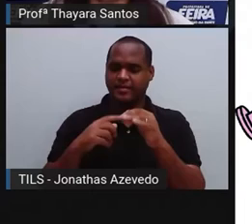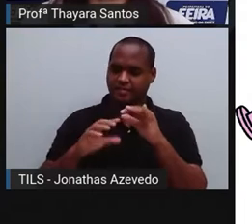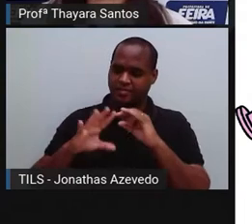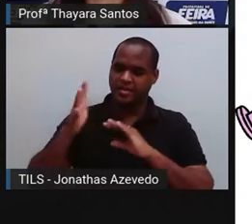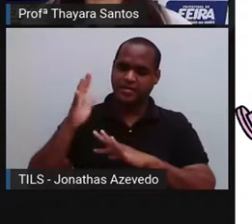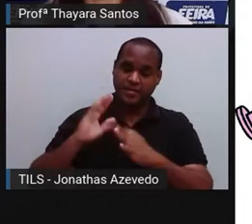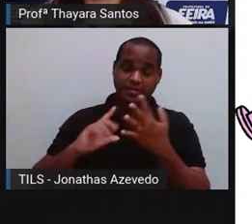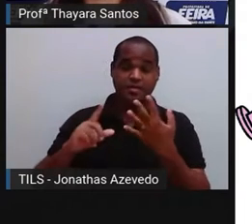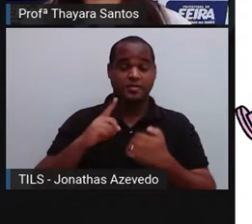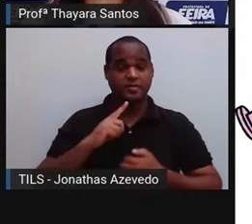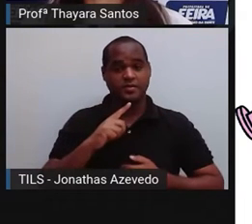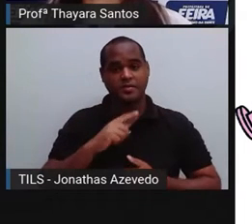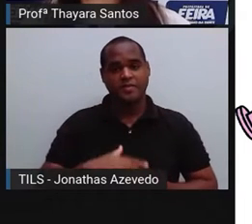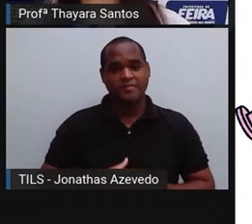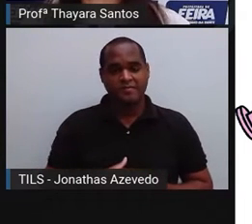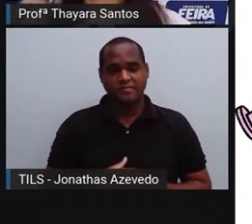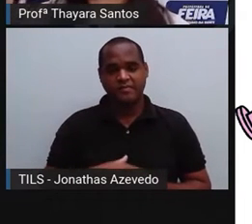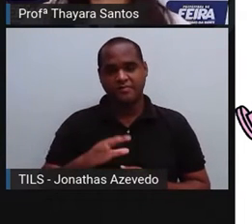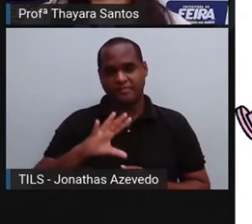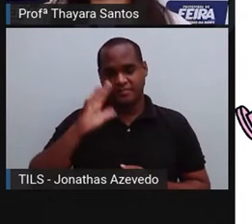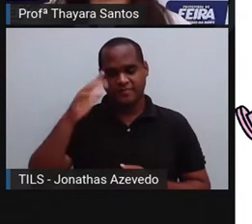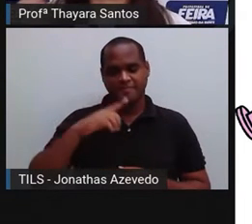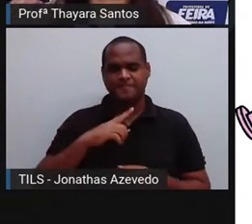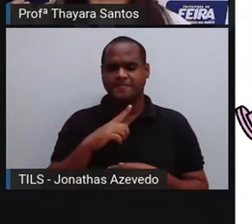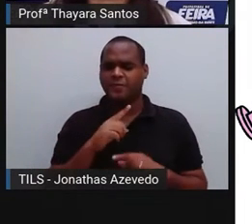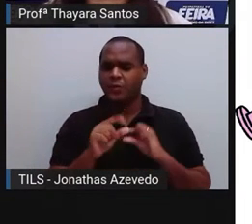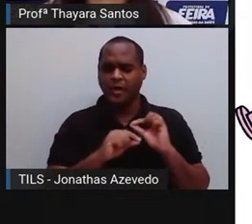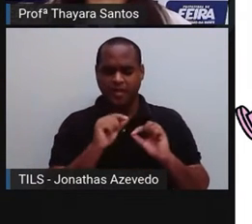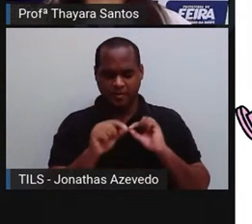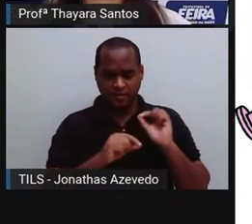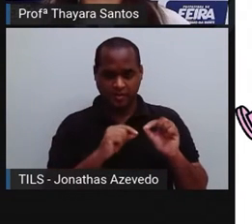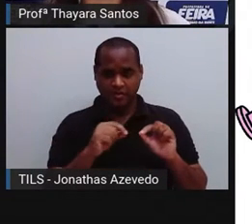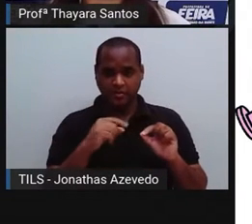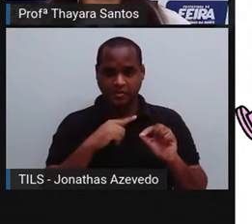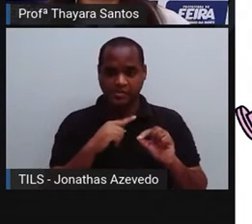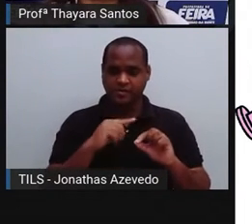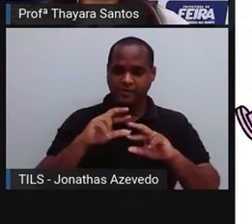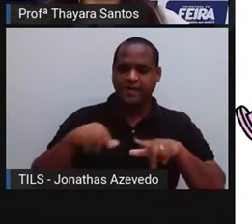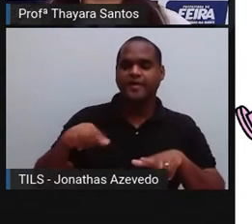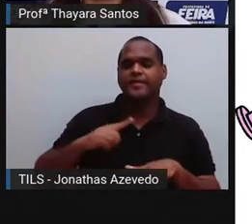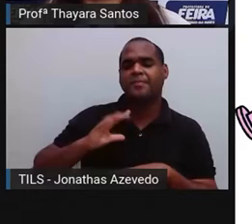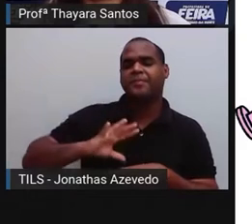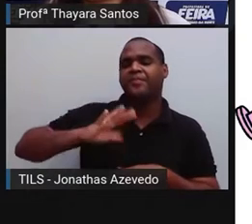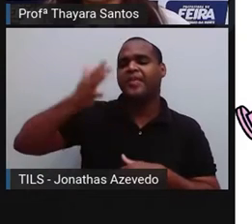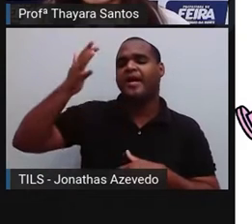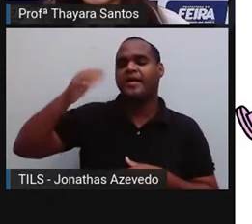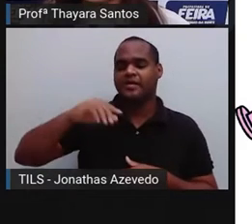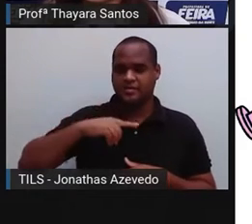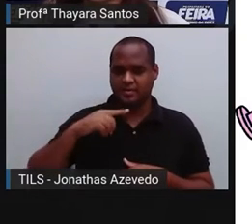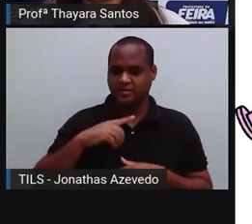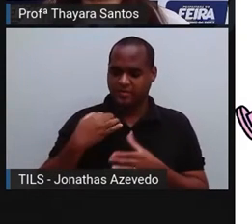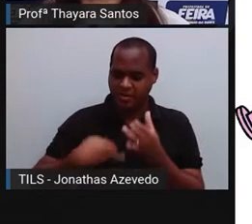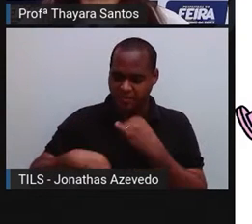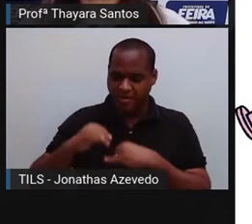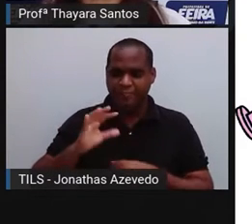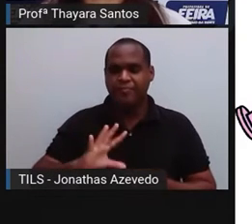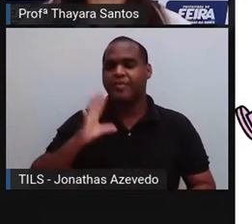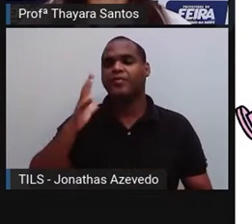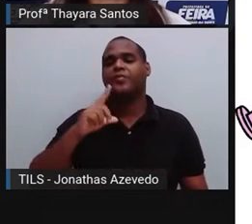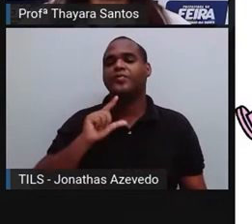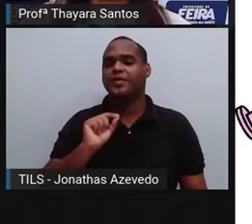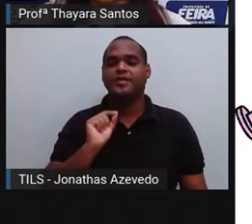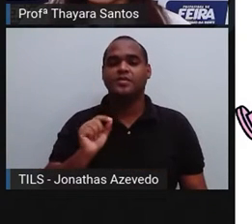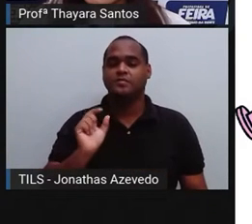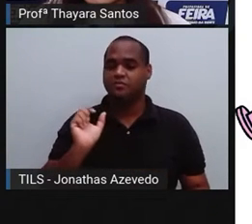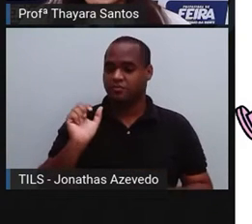acontecendo. Então, quais são essas pistas, quais são essas evidências de que uma transformação química aconteceu?